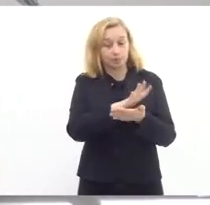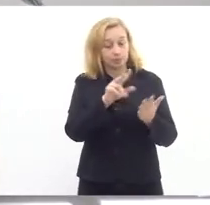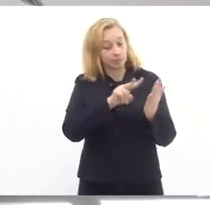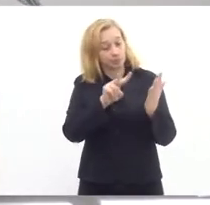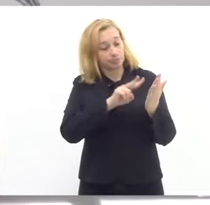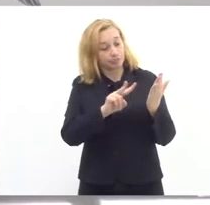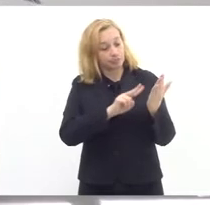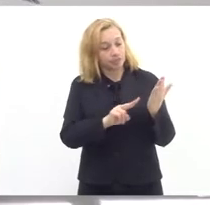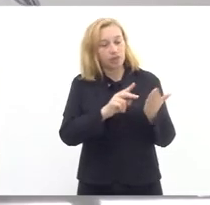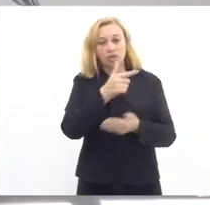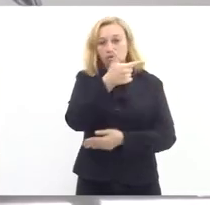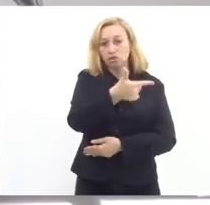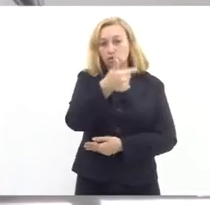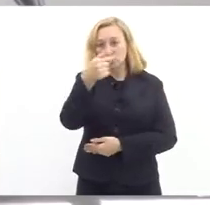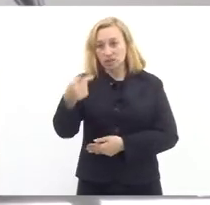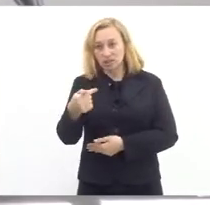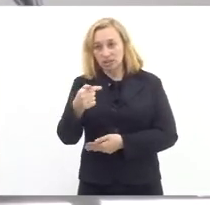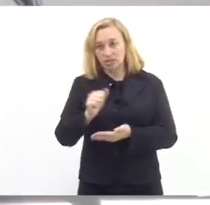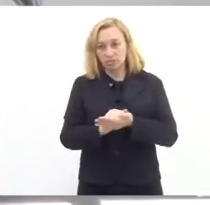de